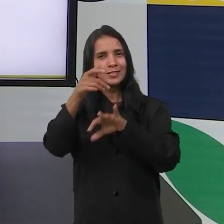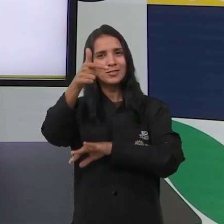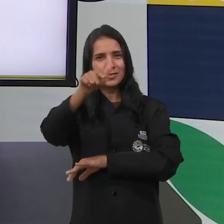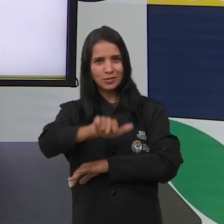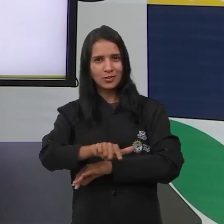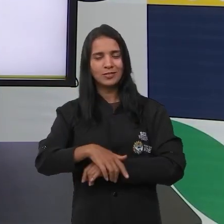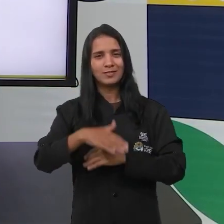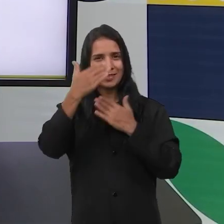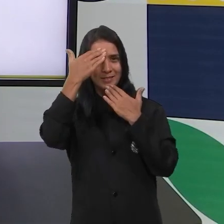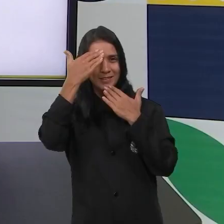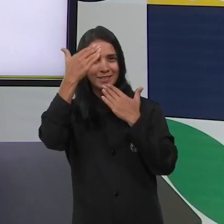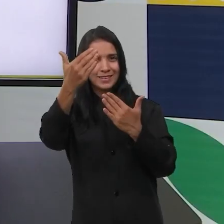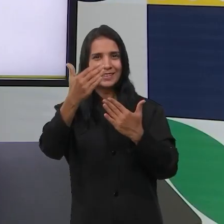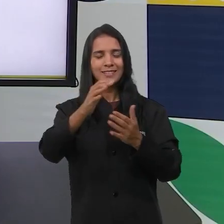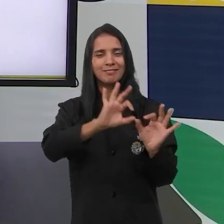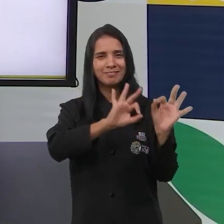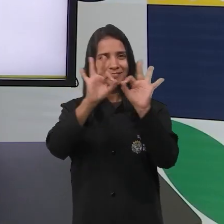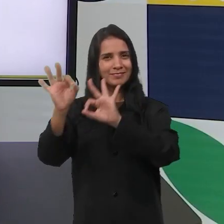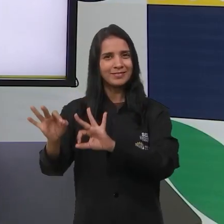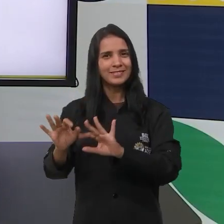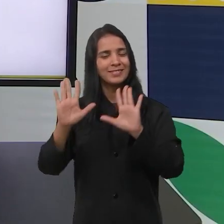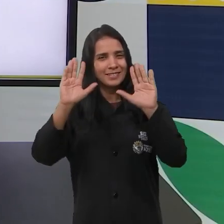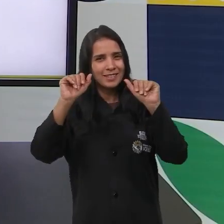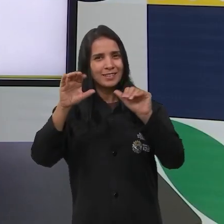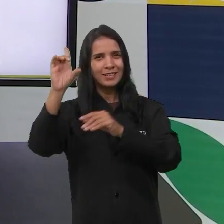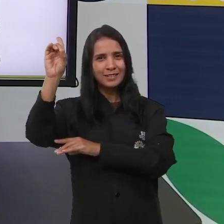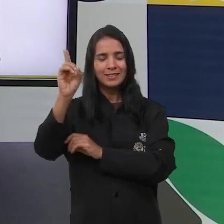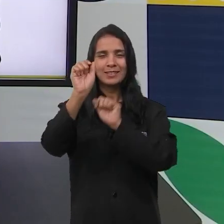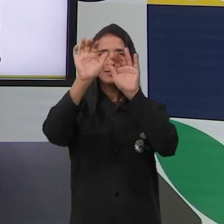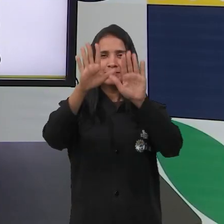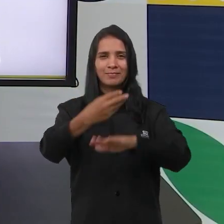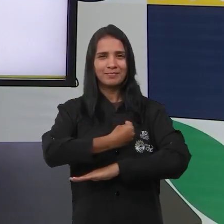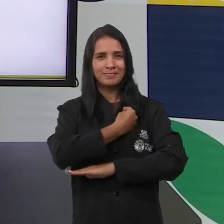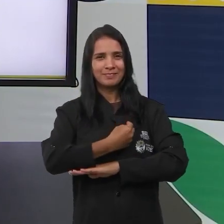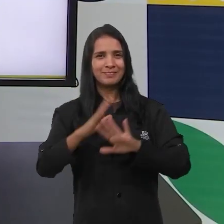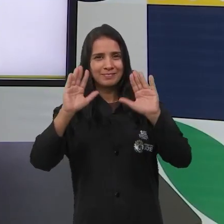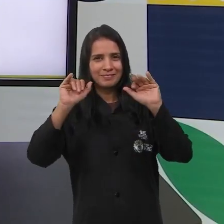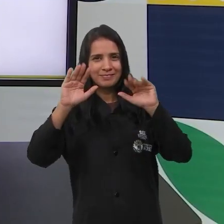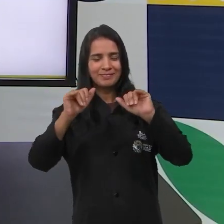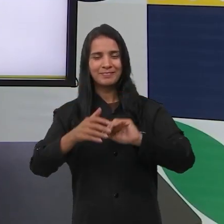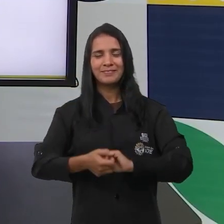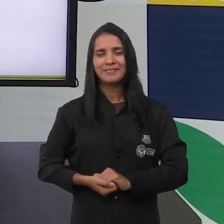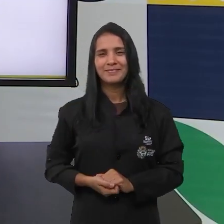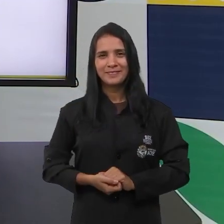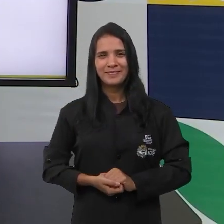novamente. Obrigado sempre pela atenção. Fiquem todos com Deus e até a próxima aula. Tchau!